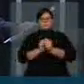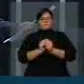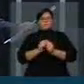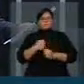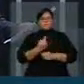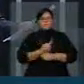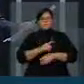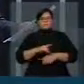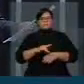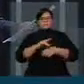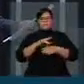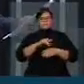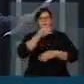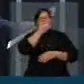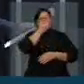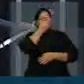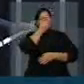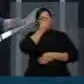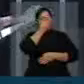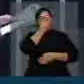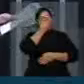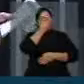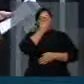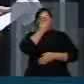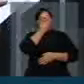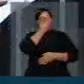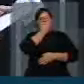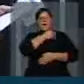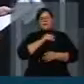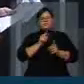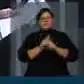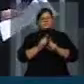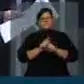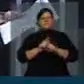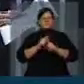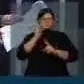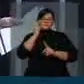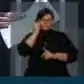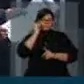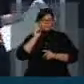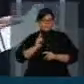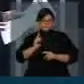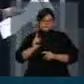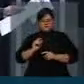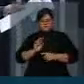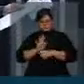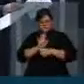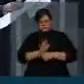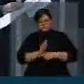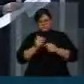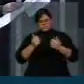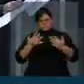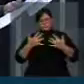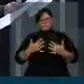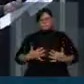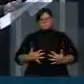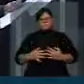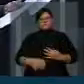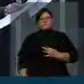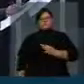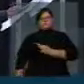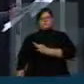liderança do nosso partido, a equipe da nossa liderança, providenciou as explicações técnicas, as